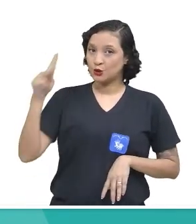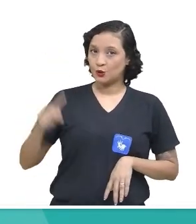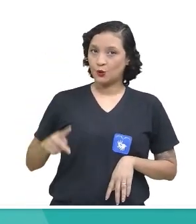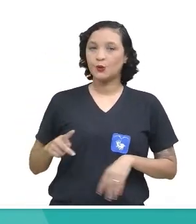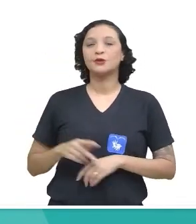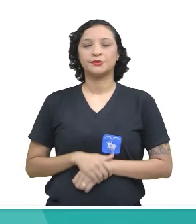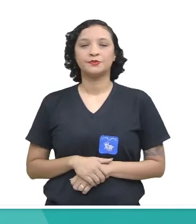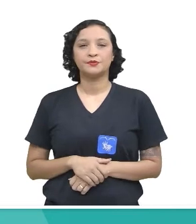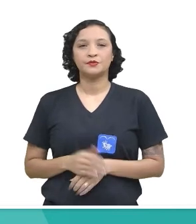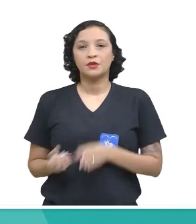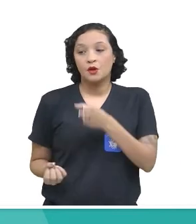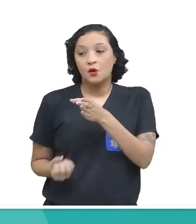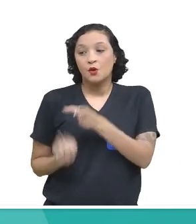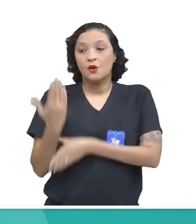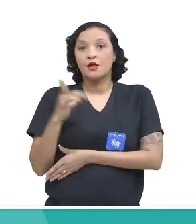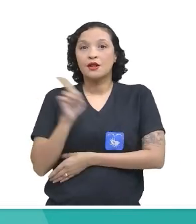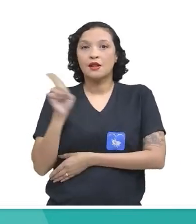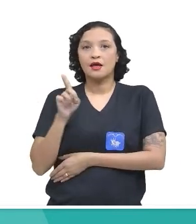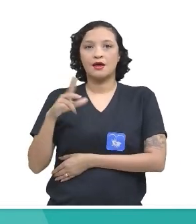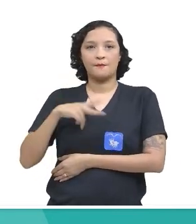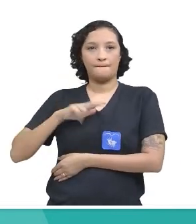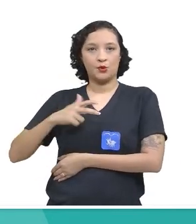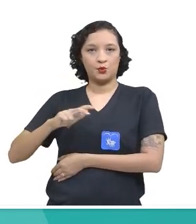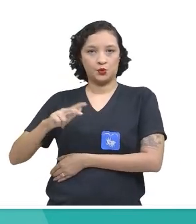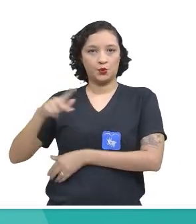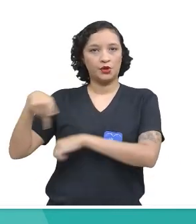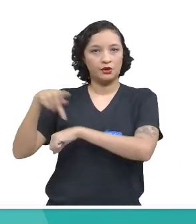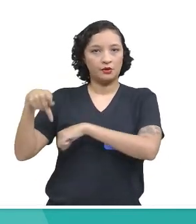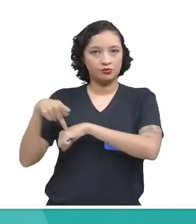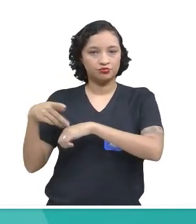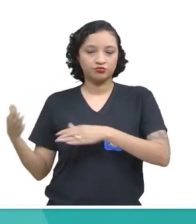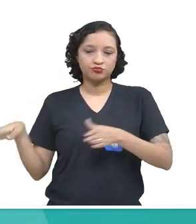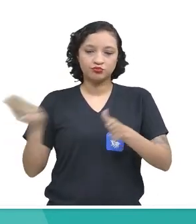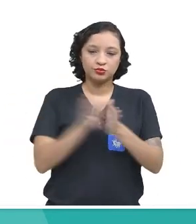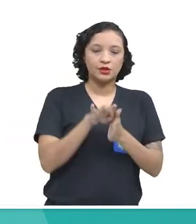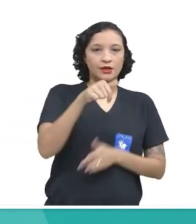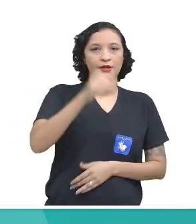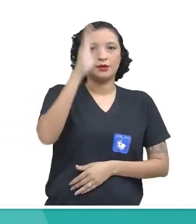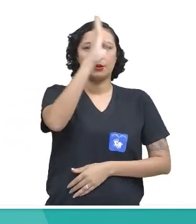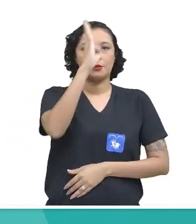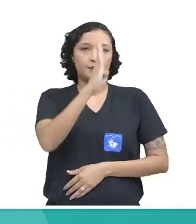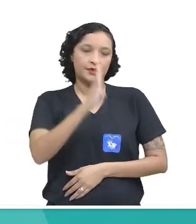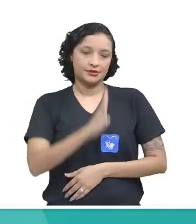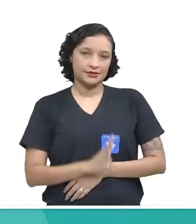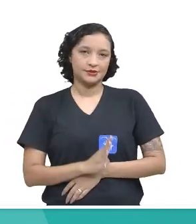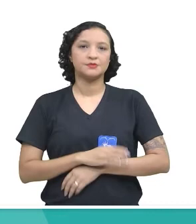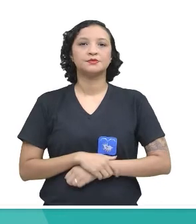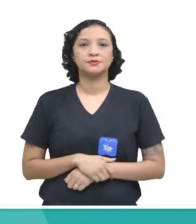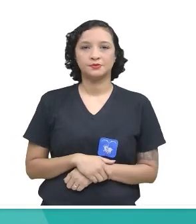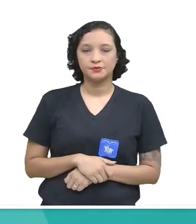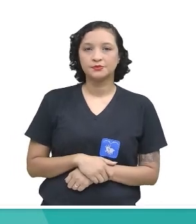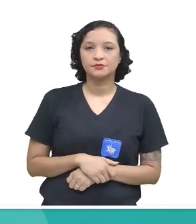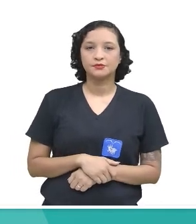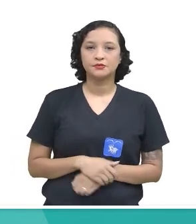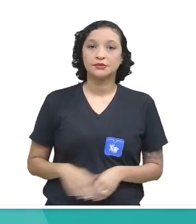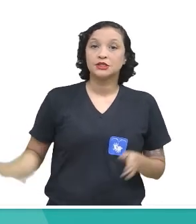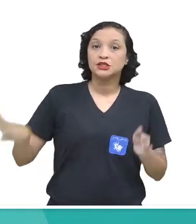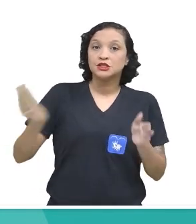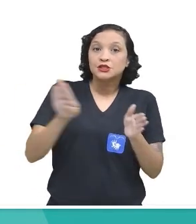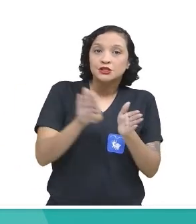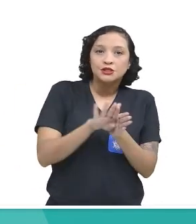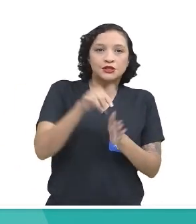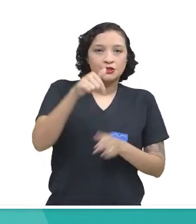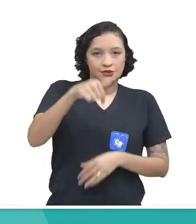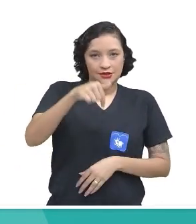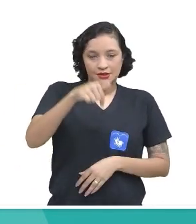origem lá em Portugal e foi trazida para o Brasil pelos colonizadores. Chegando aqui, né,